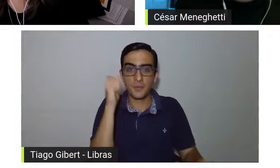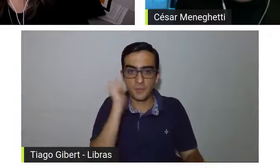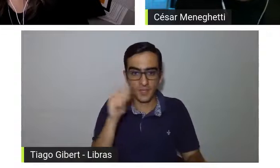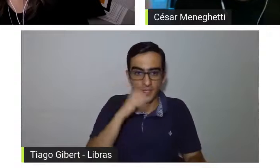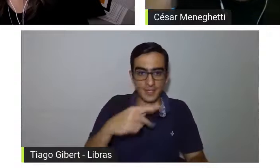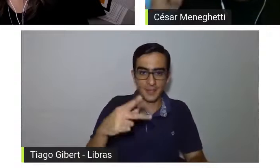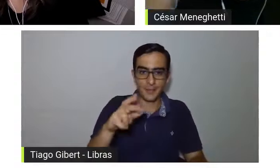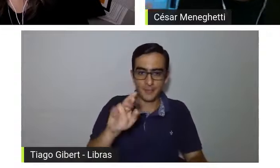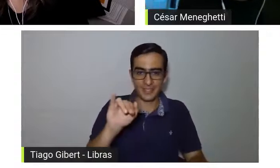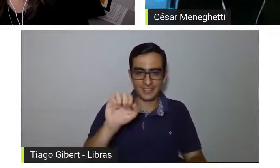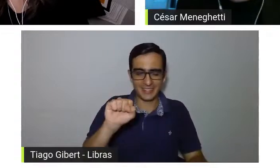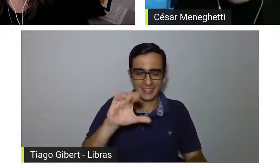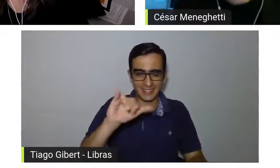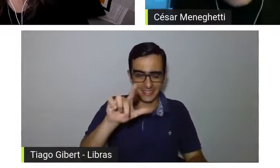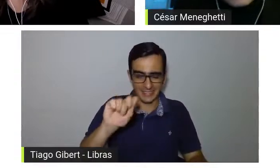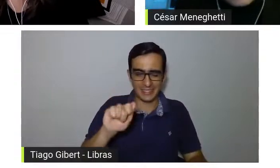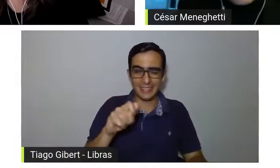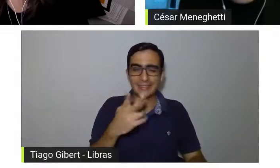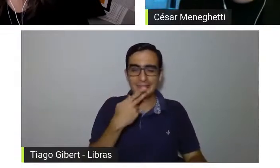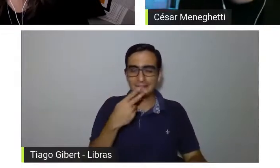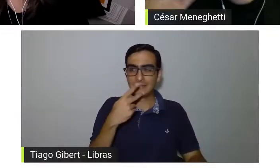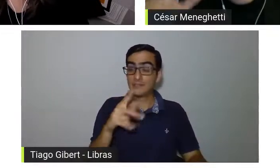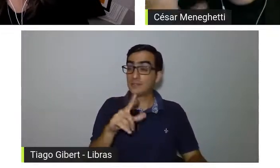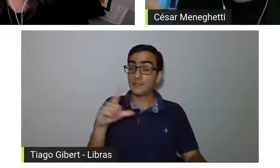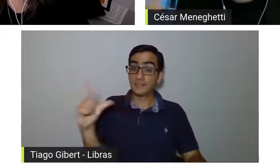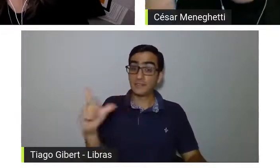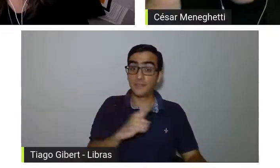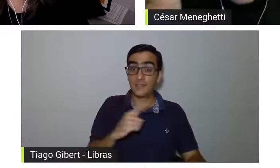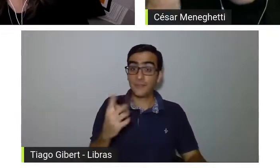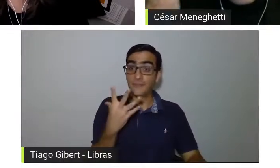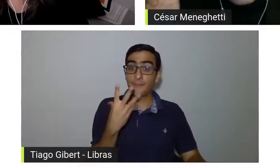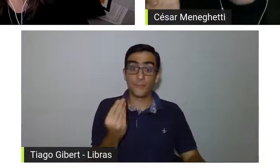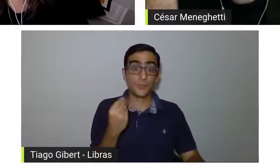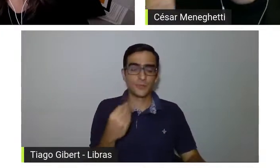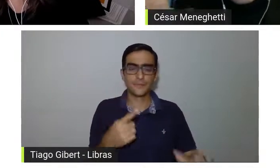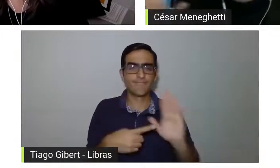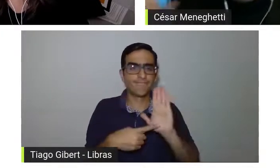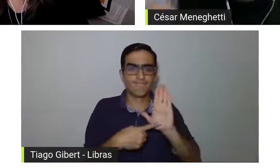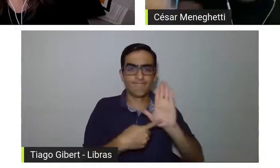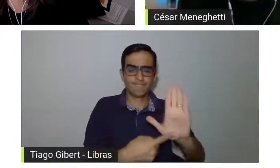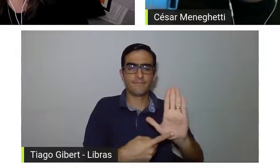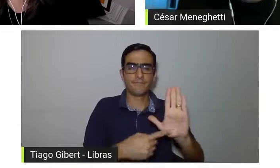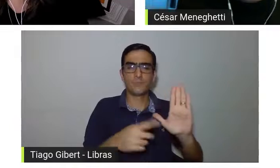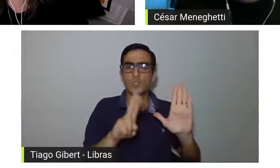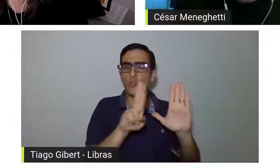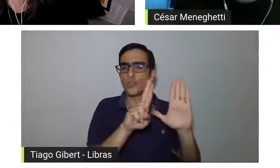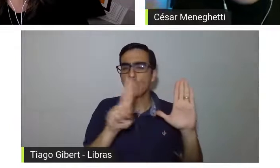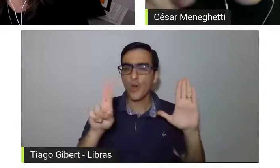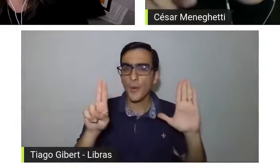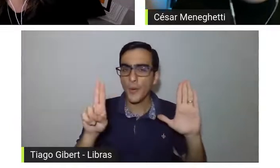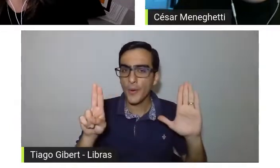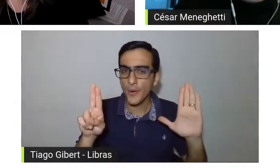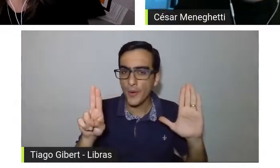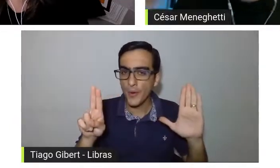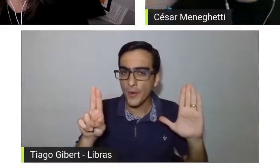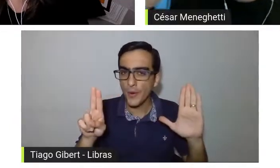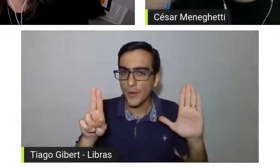eu também achamos super representativa para esse, chamava